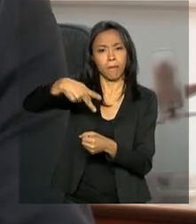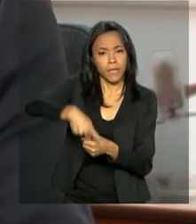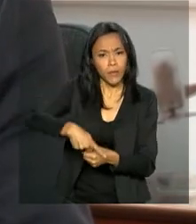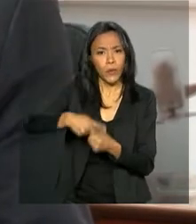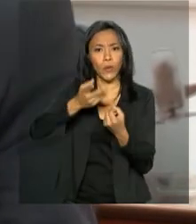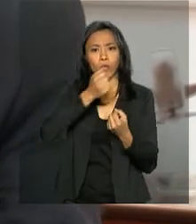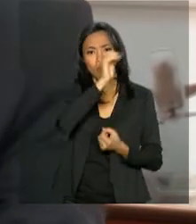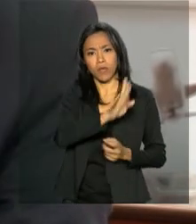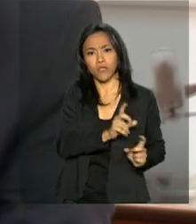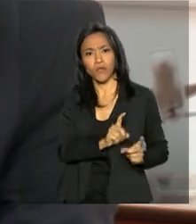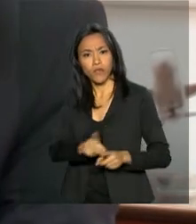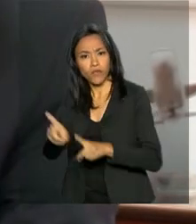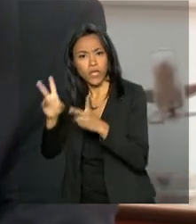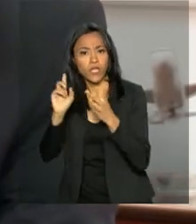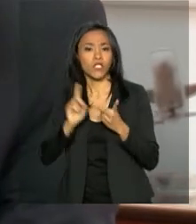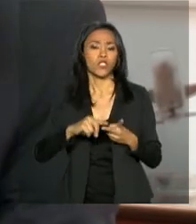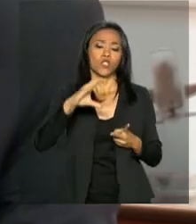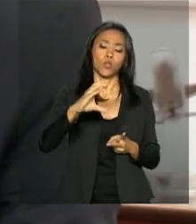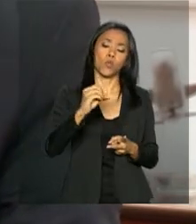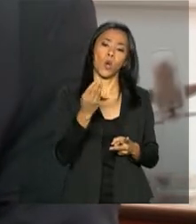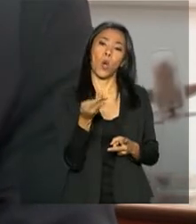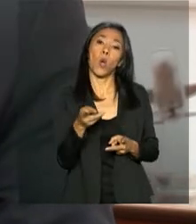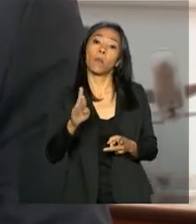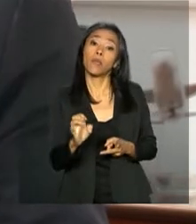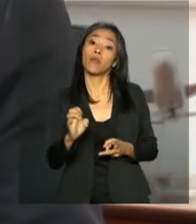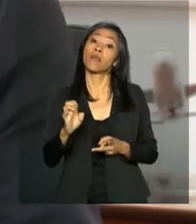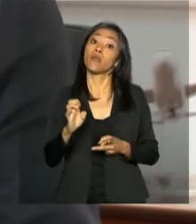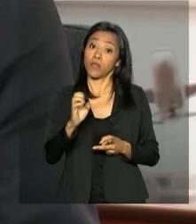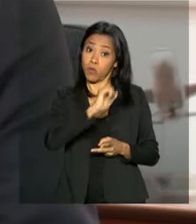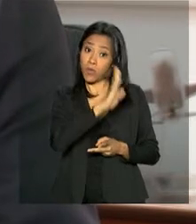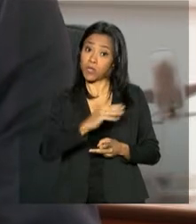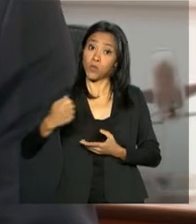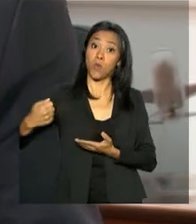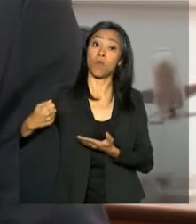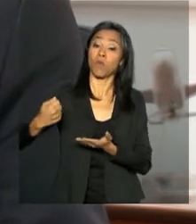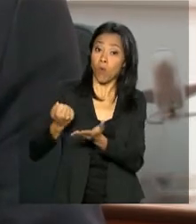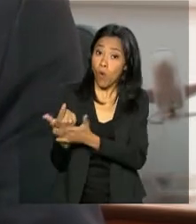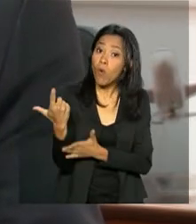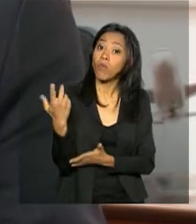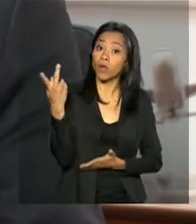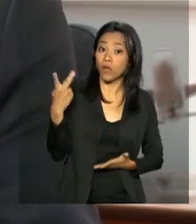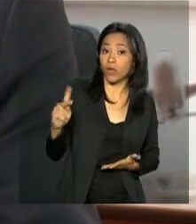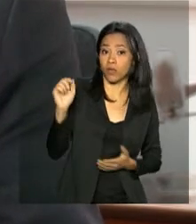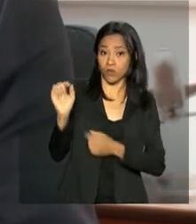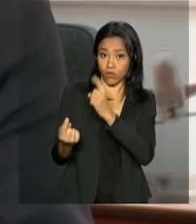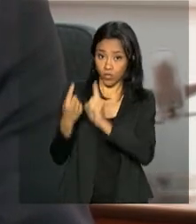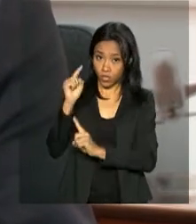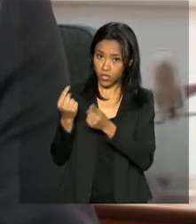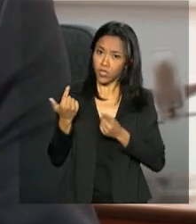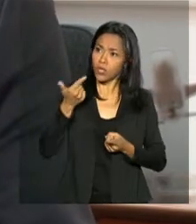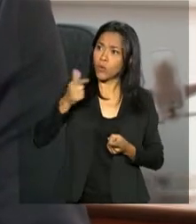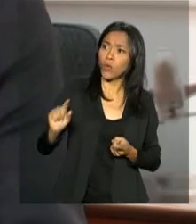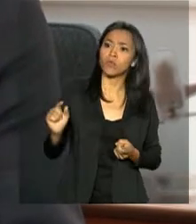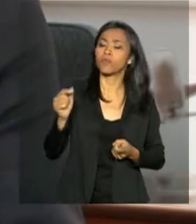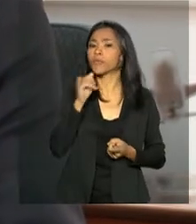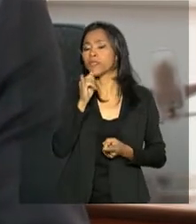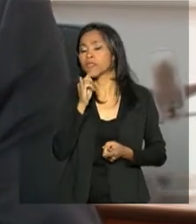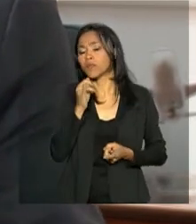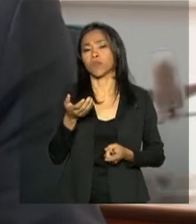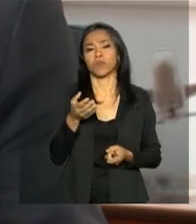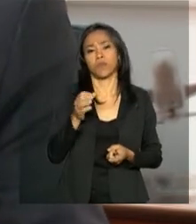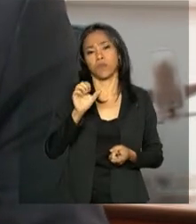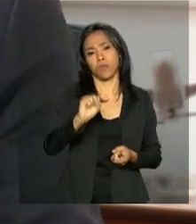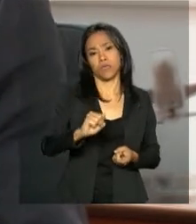vende por filho cobre que o brasil compra do filho mas também outros produtos que não têm nenhum país ou noutro por exemplo salmão